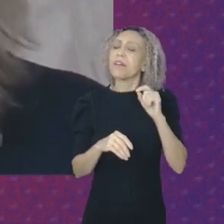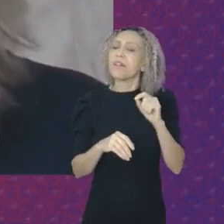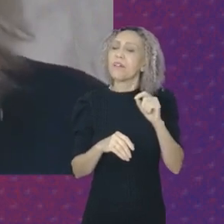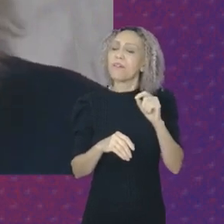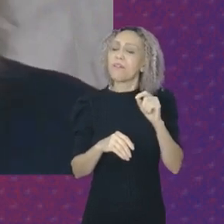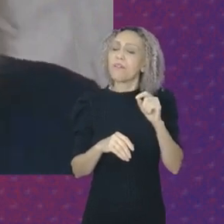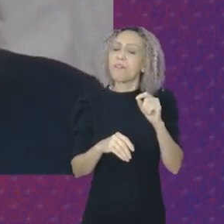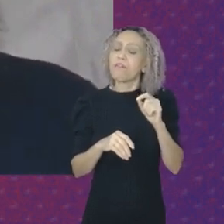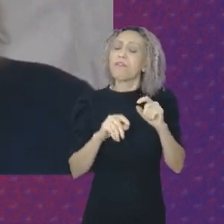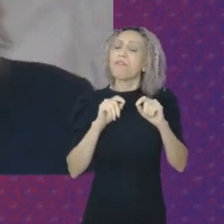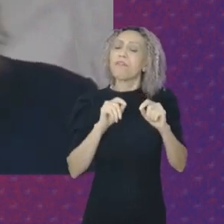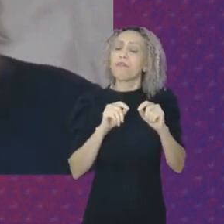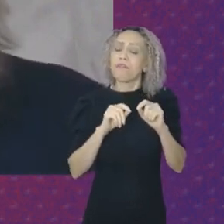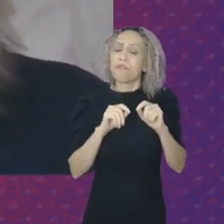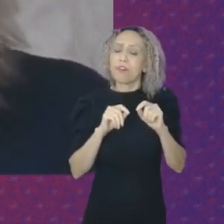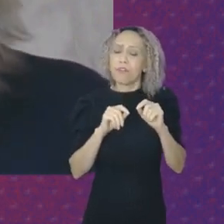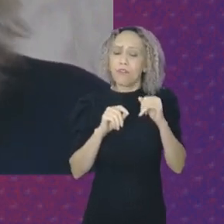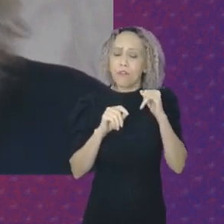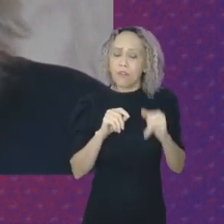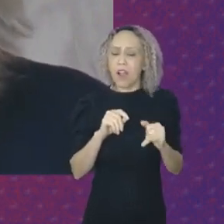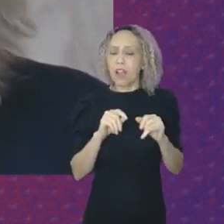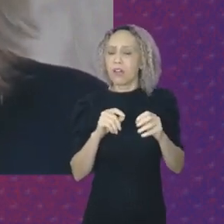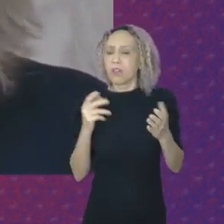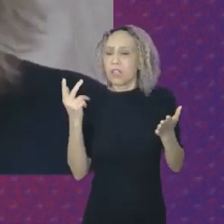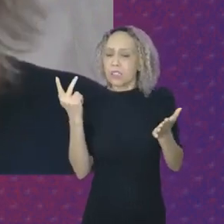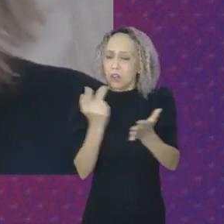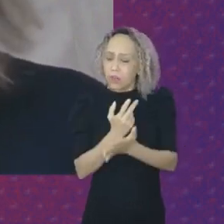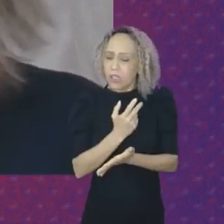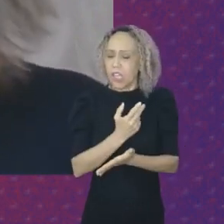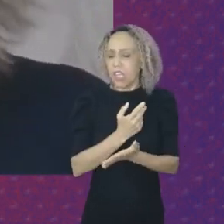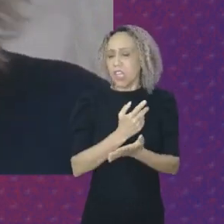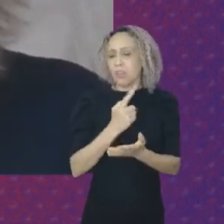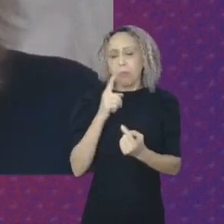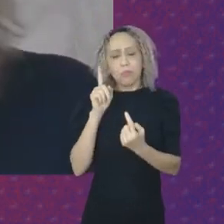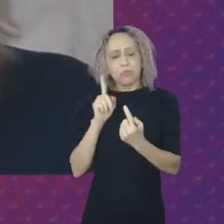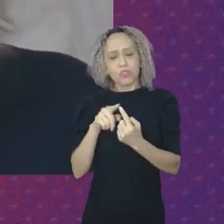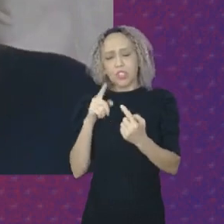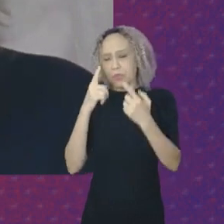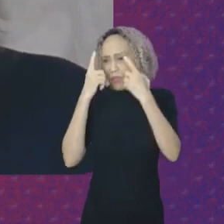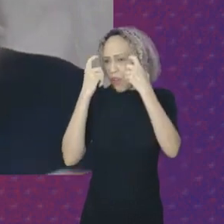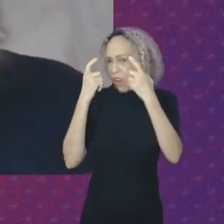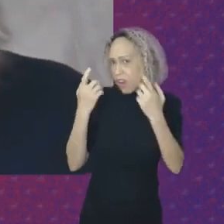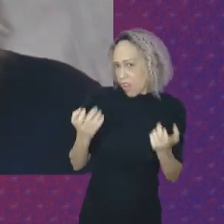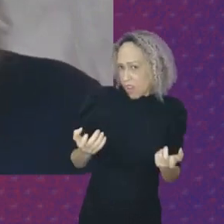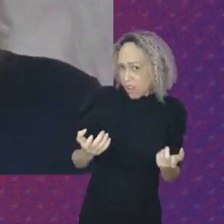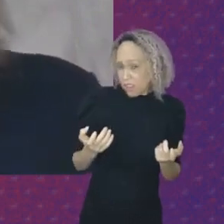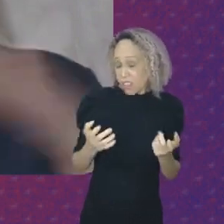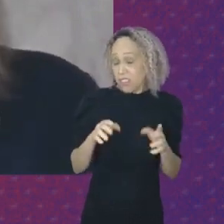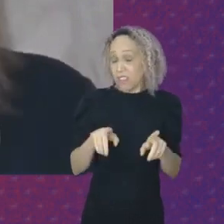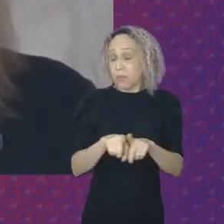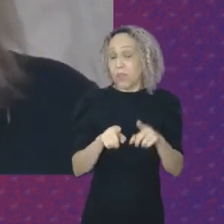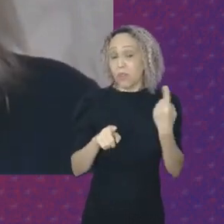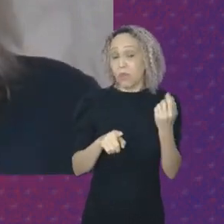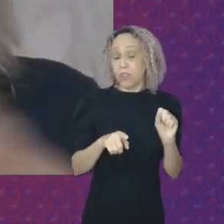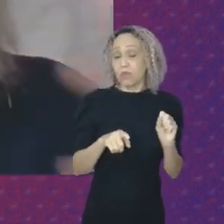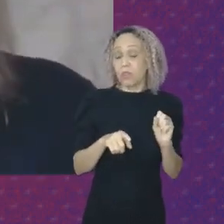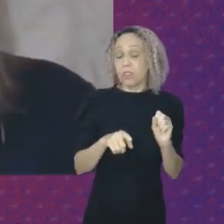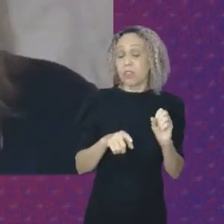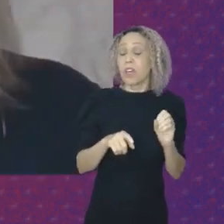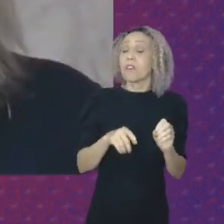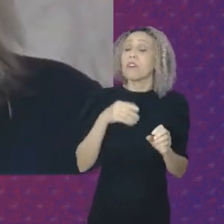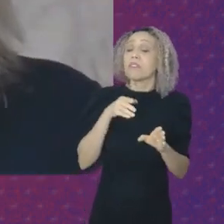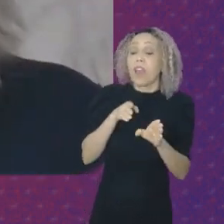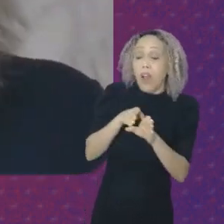é uma violência, qual é o tipo de violência que ela está sofrendo, mas também qual o serviço mais próximo da cidade